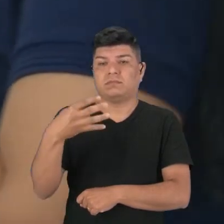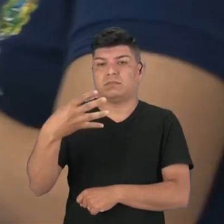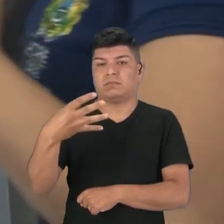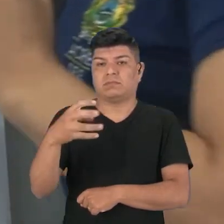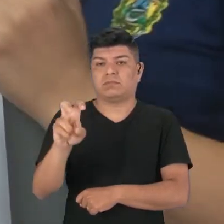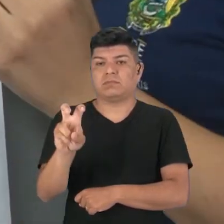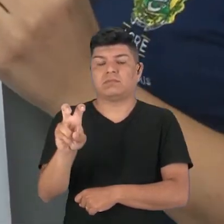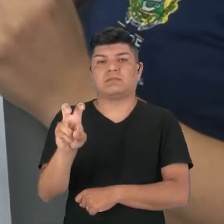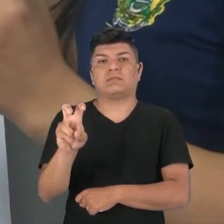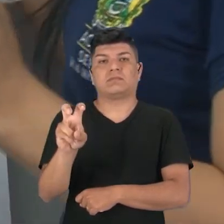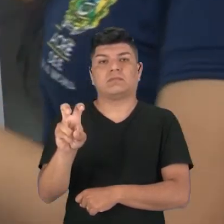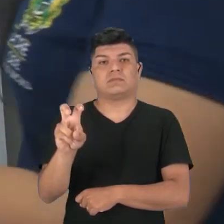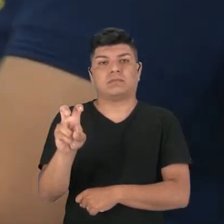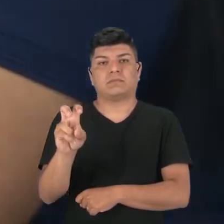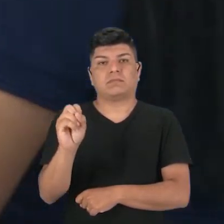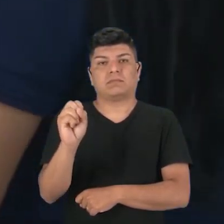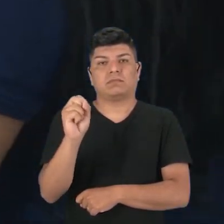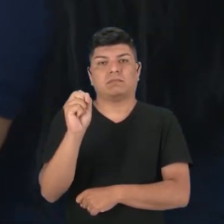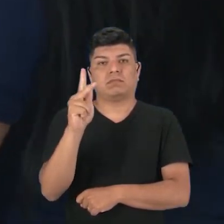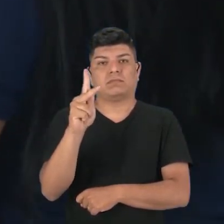19h45, ok?